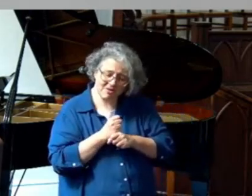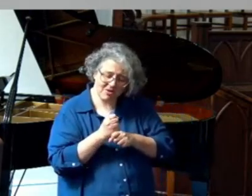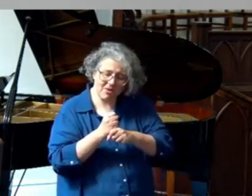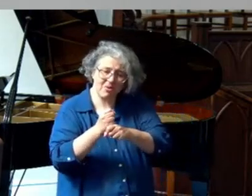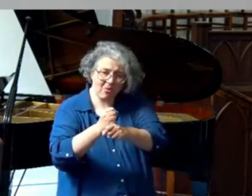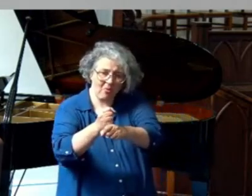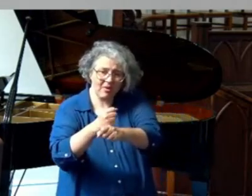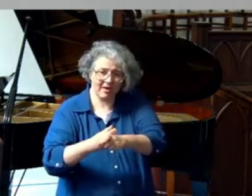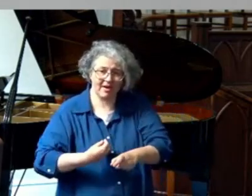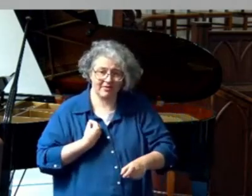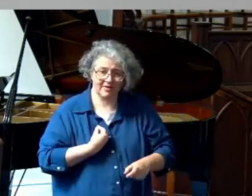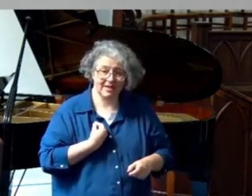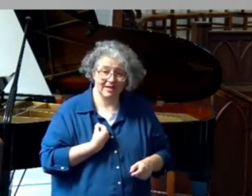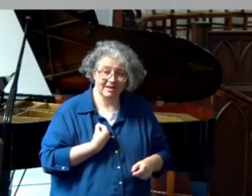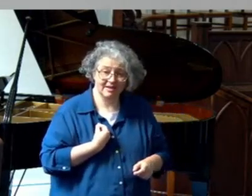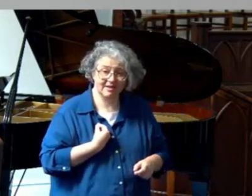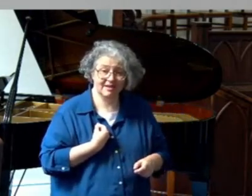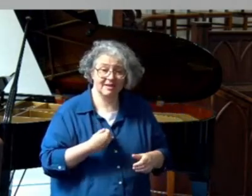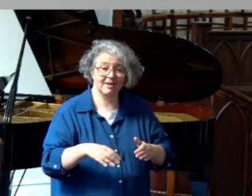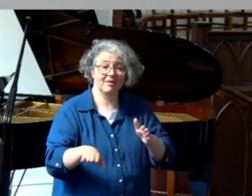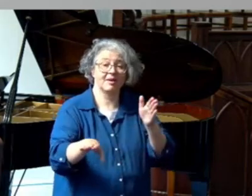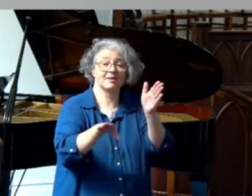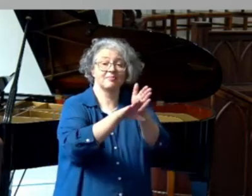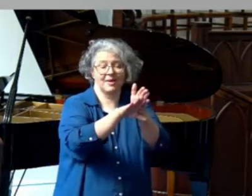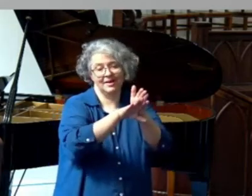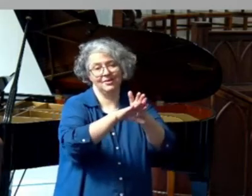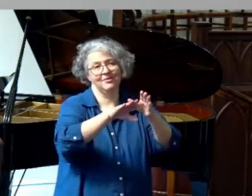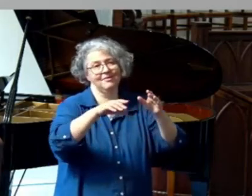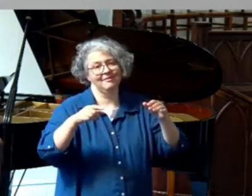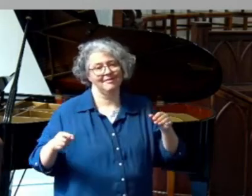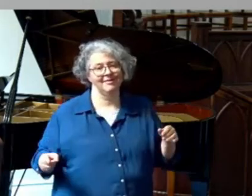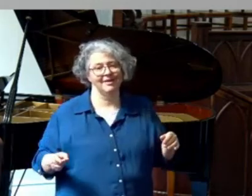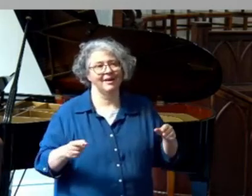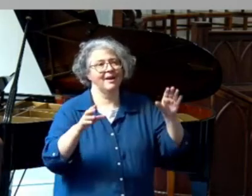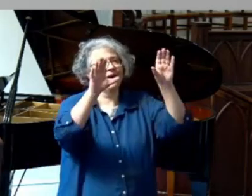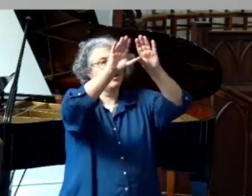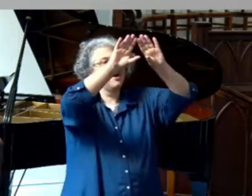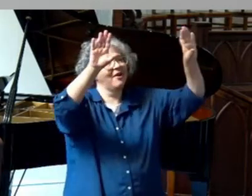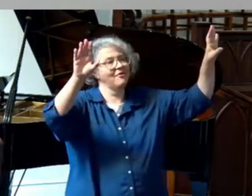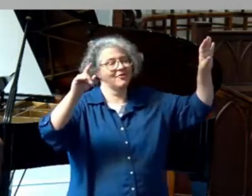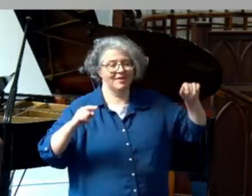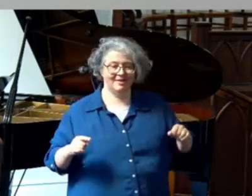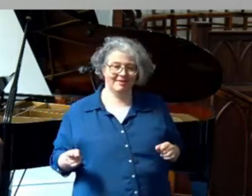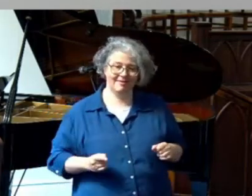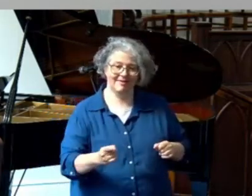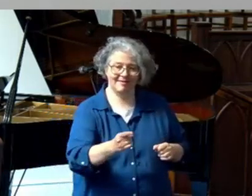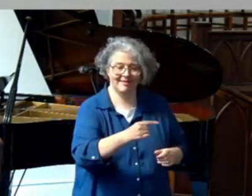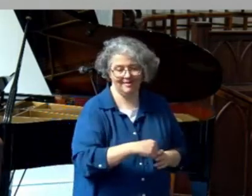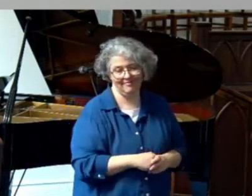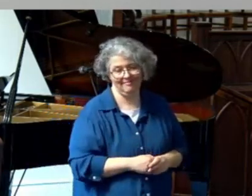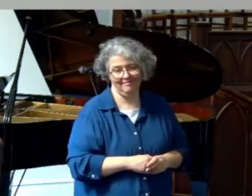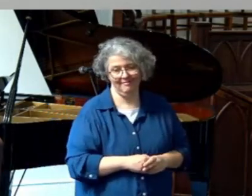eternidade está de nós. Para muitos ela já chegou, graças a Deus já chegou. Para nós ainda